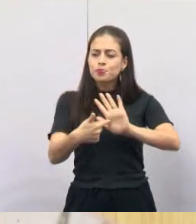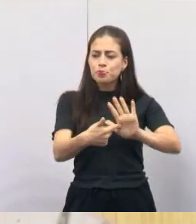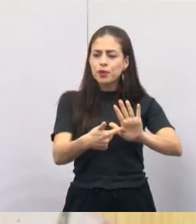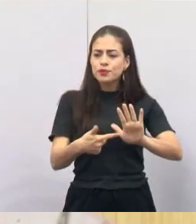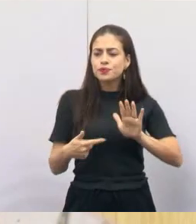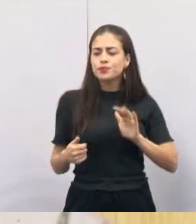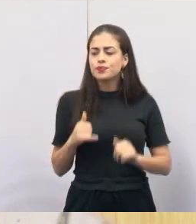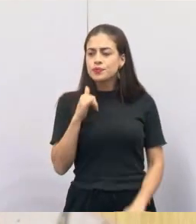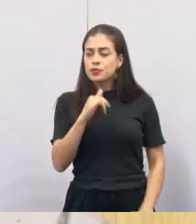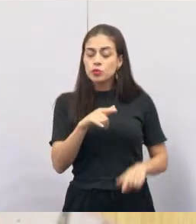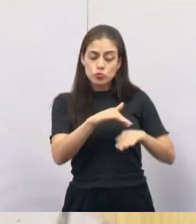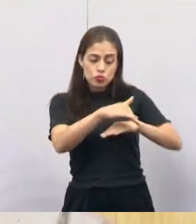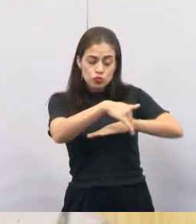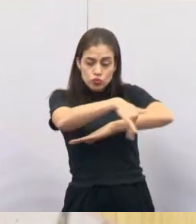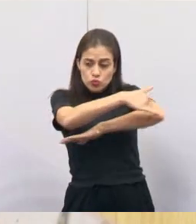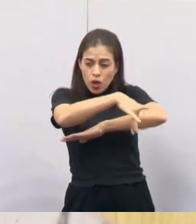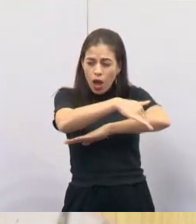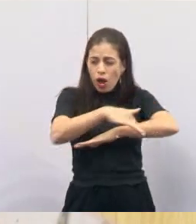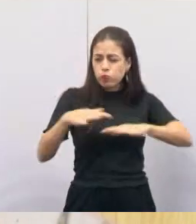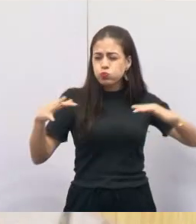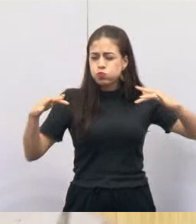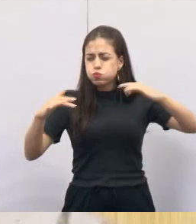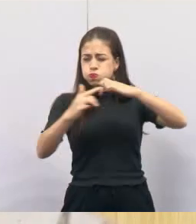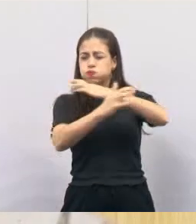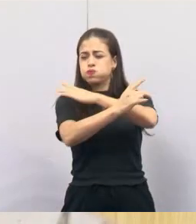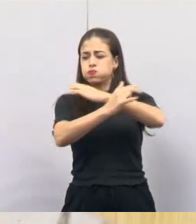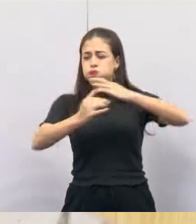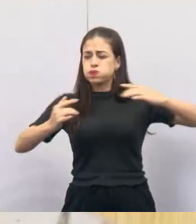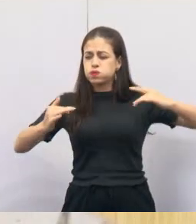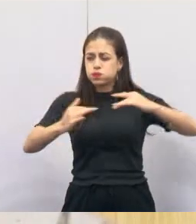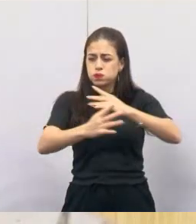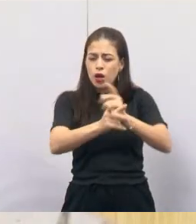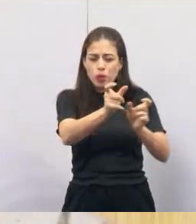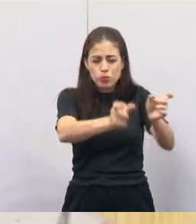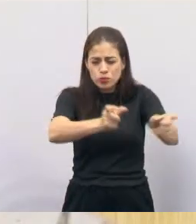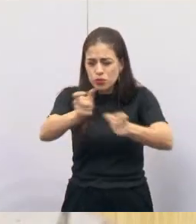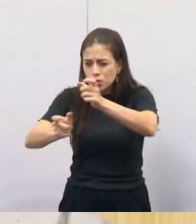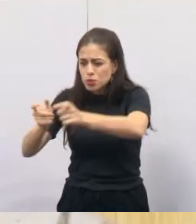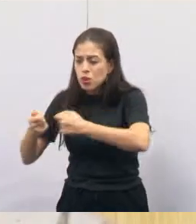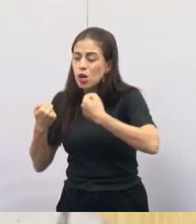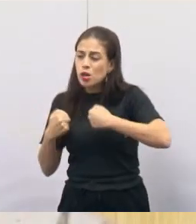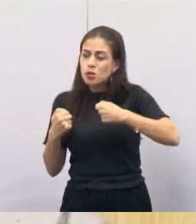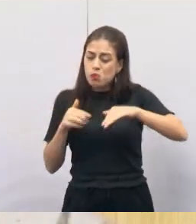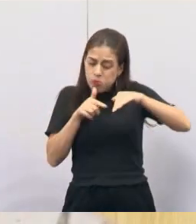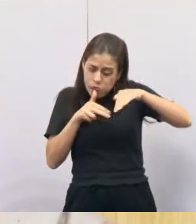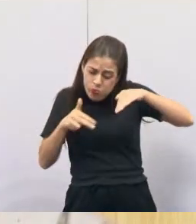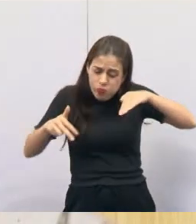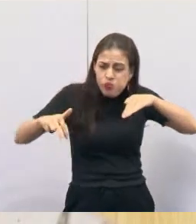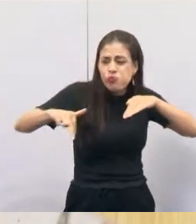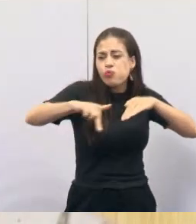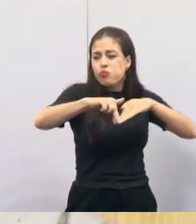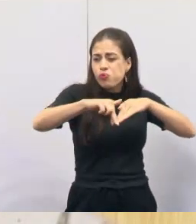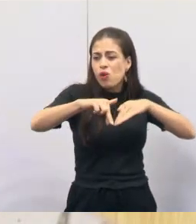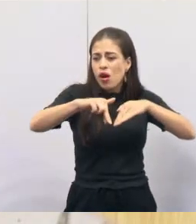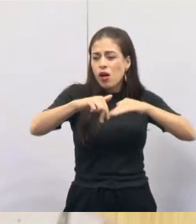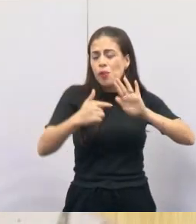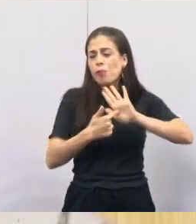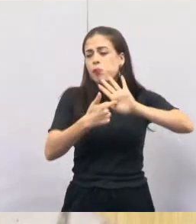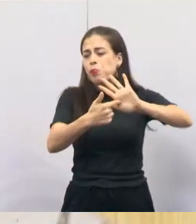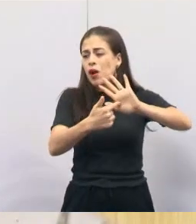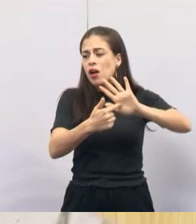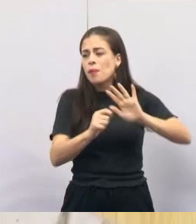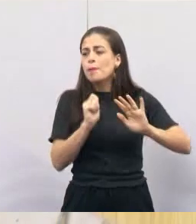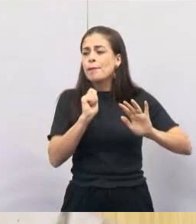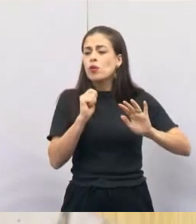estamos falando do trecho com intensa movimentação de pessoas, em que as mesas precisam fazer o desvio do problema apontado acima